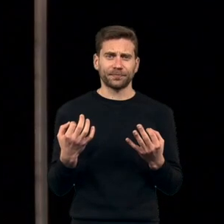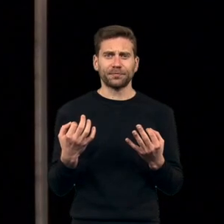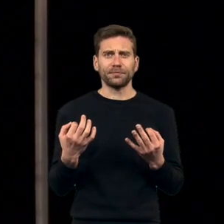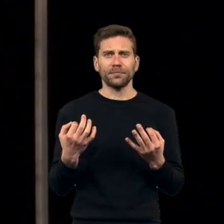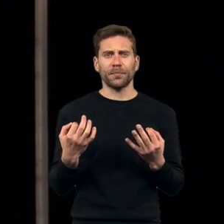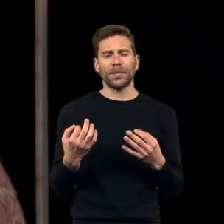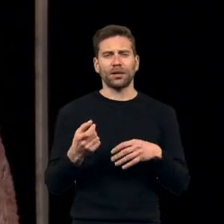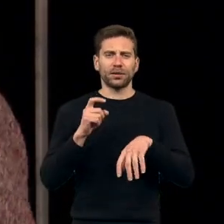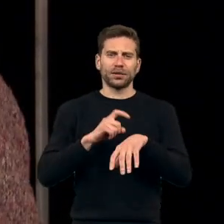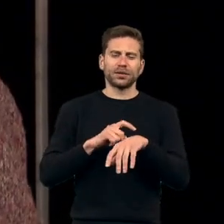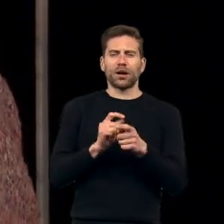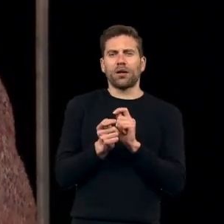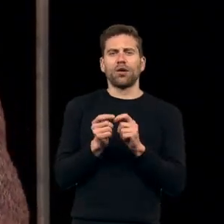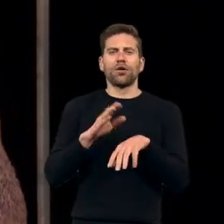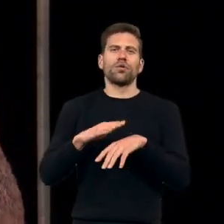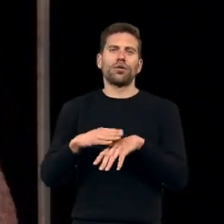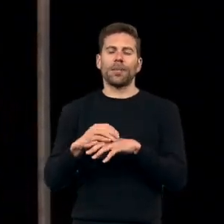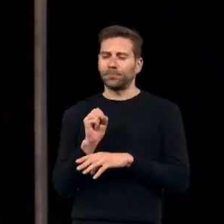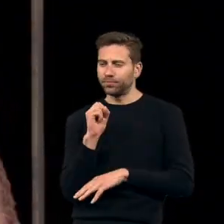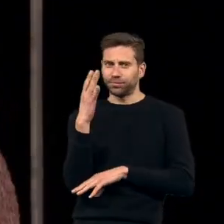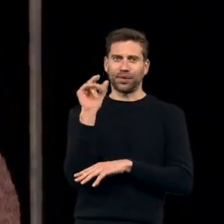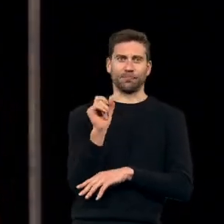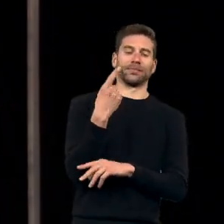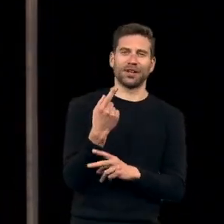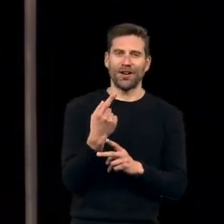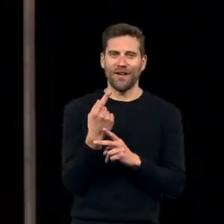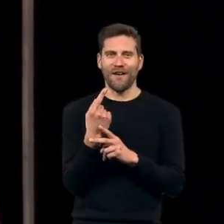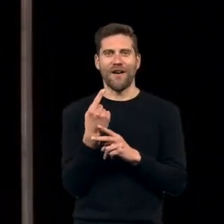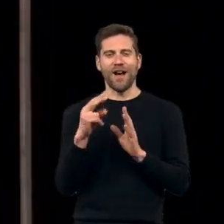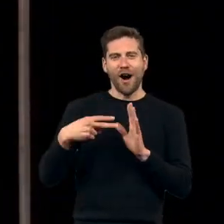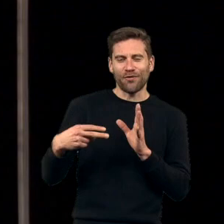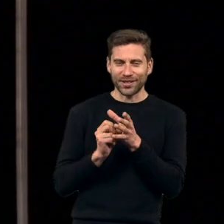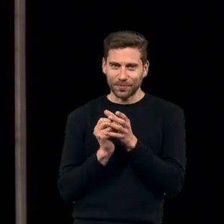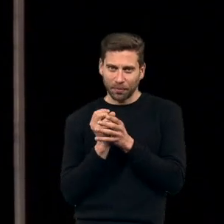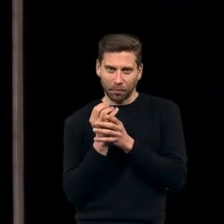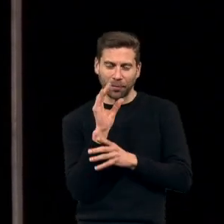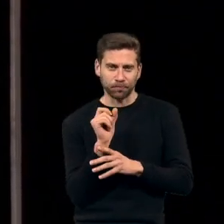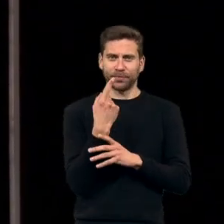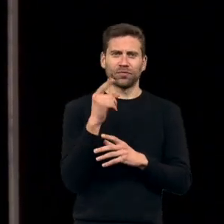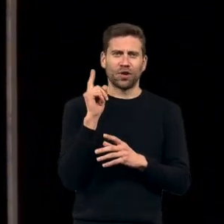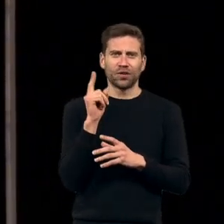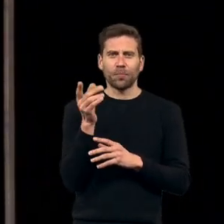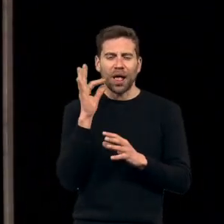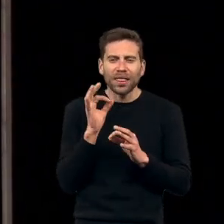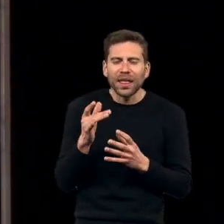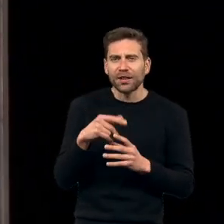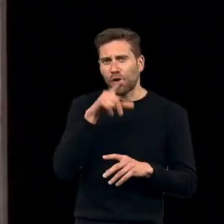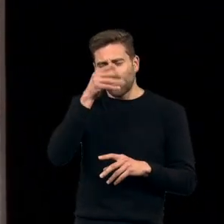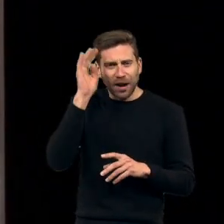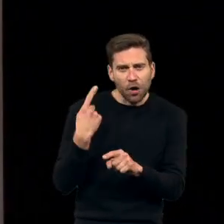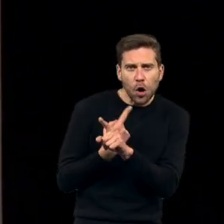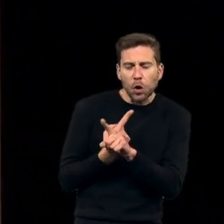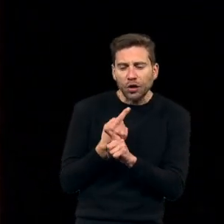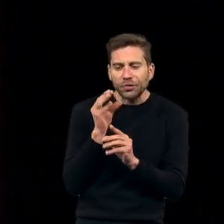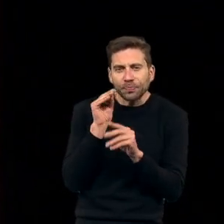gerir essa questão do tempo, porque as árvores não crescem mais depressa, as alfaces não crescem. A gente pode tentar acelerar o crescimento dos frangos e das alfaces e não sei